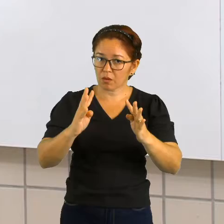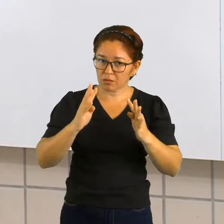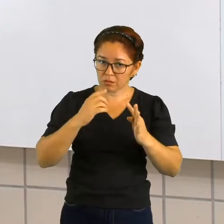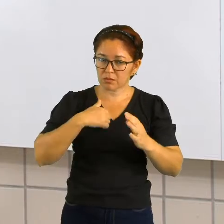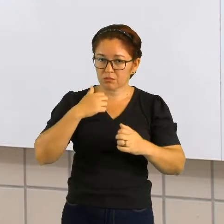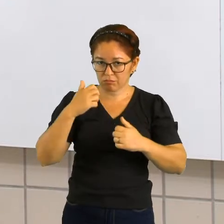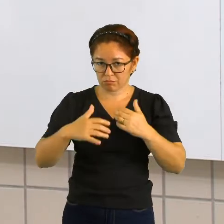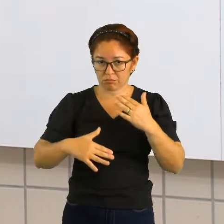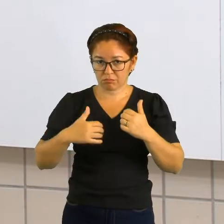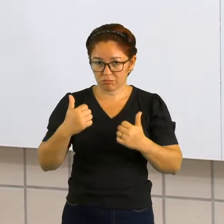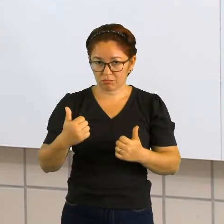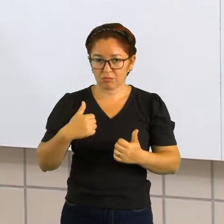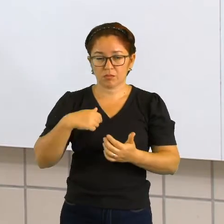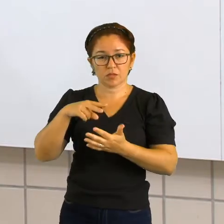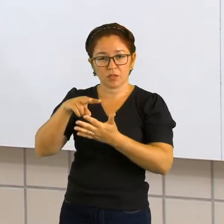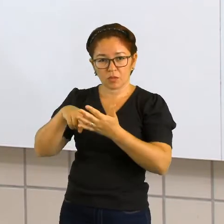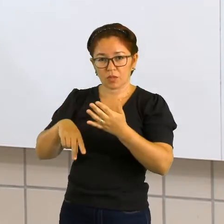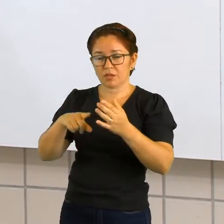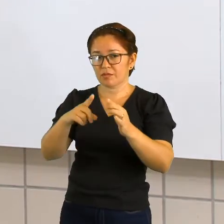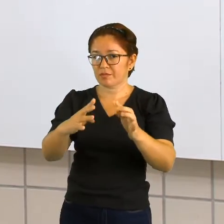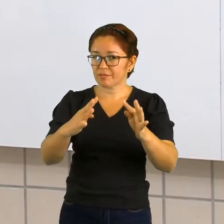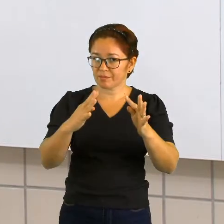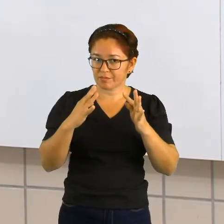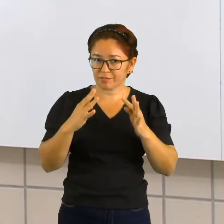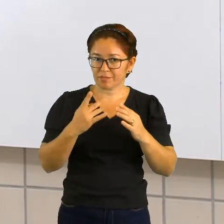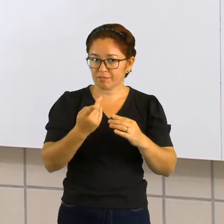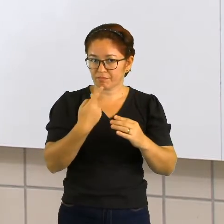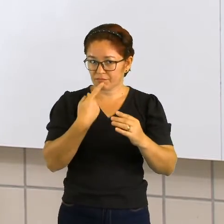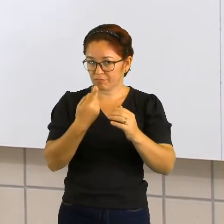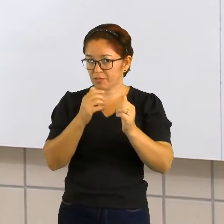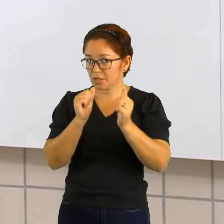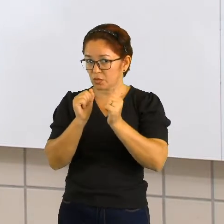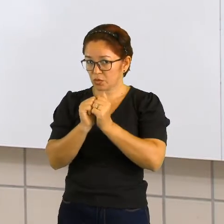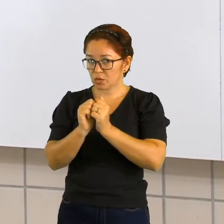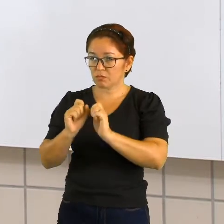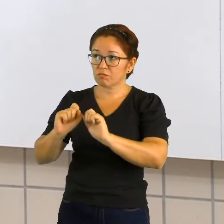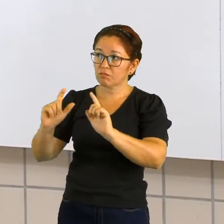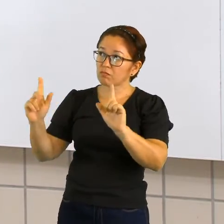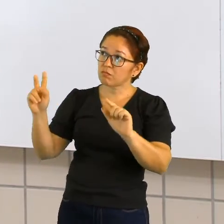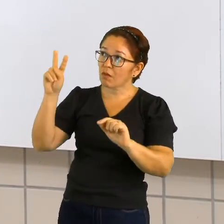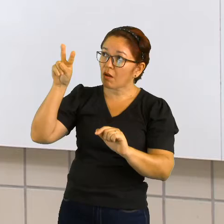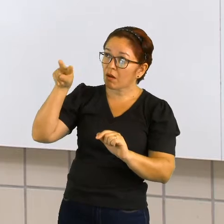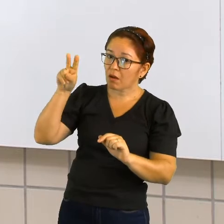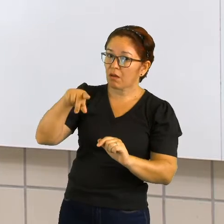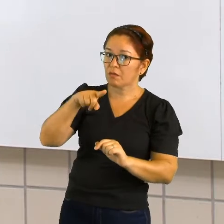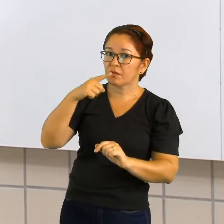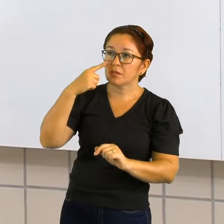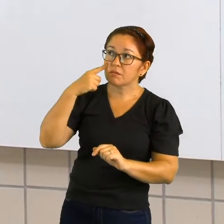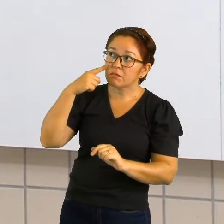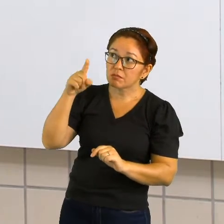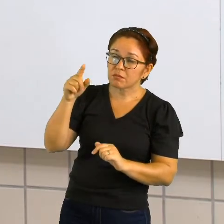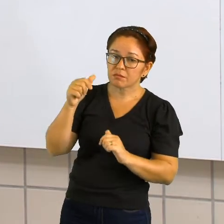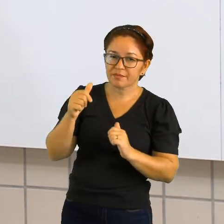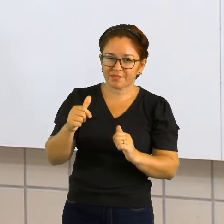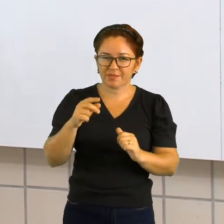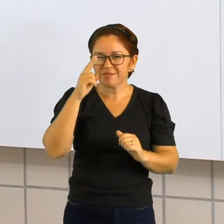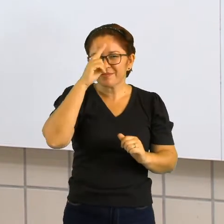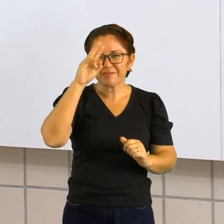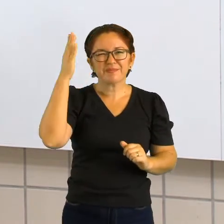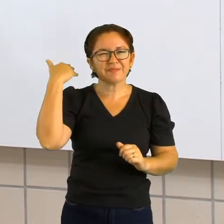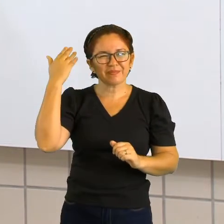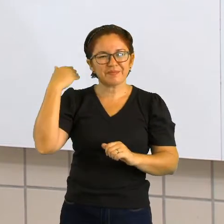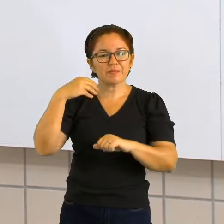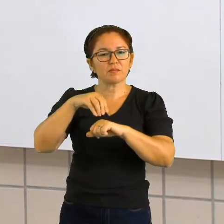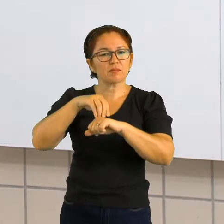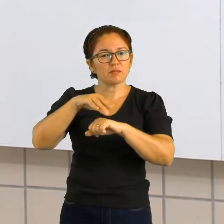falando, fazendo a leitura, acompanhando comigo a leitura na tela, porque lembra que eu falei da rotina, então não vamos perder